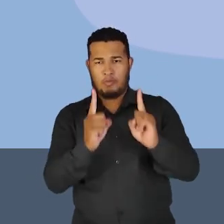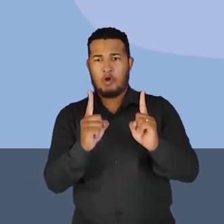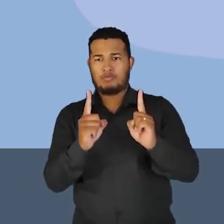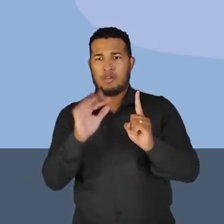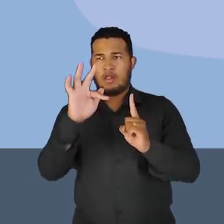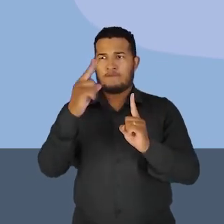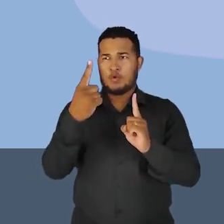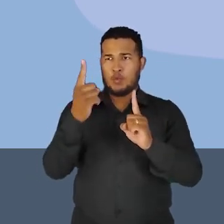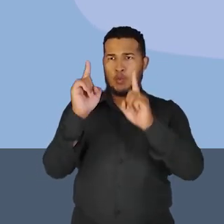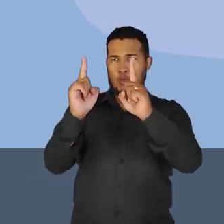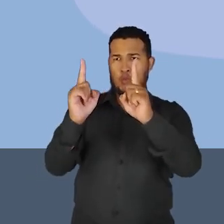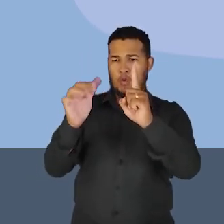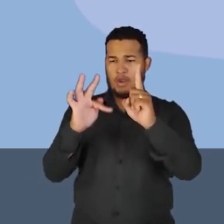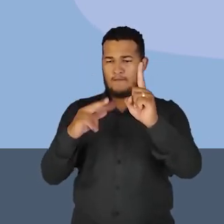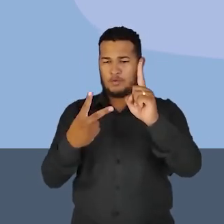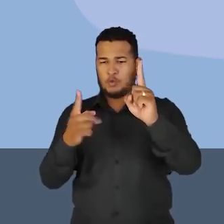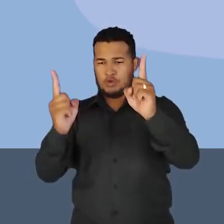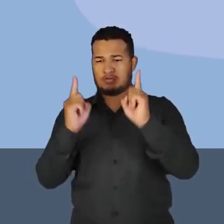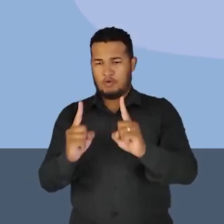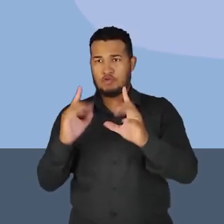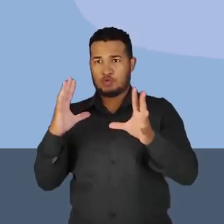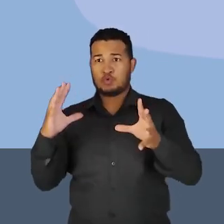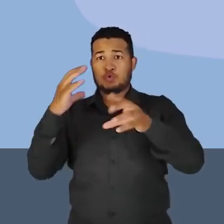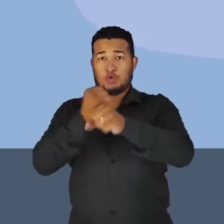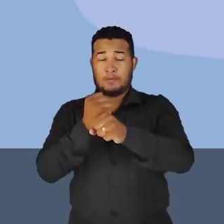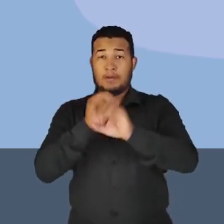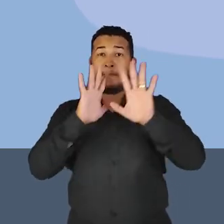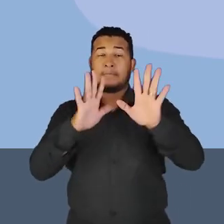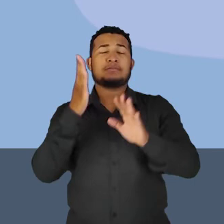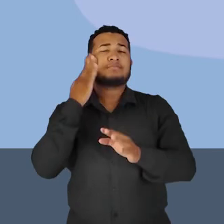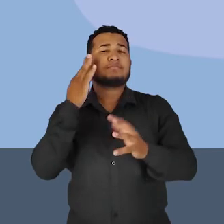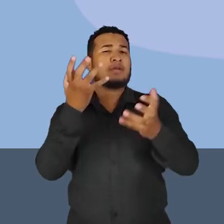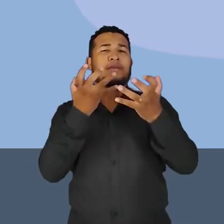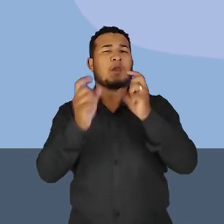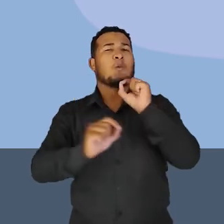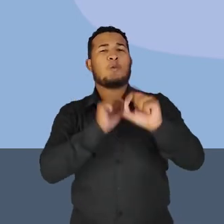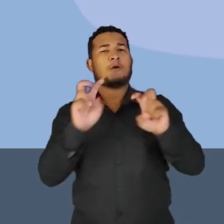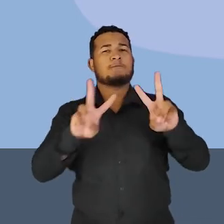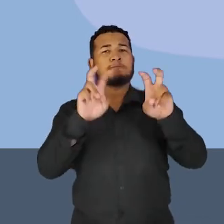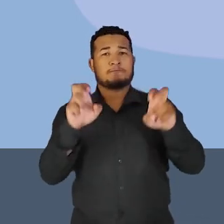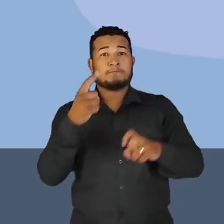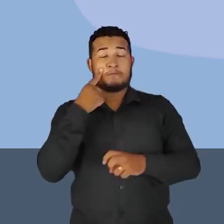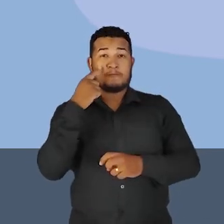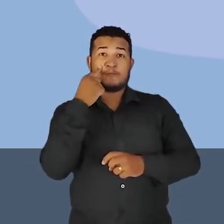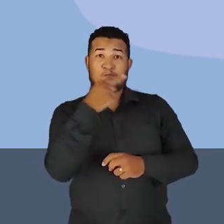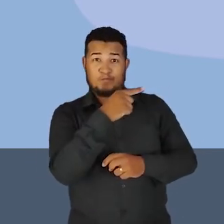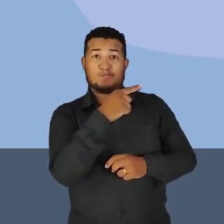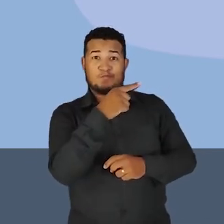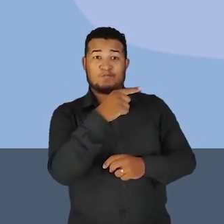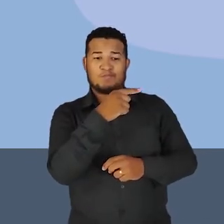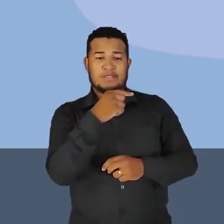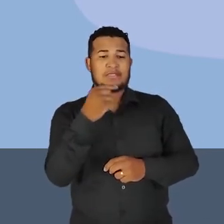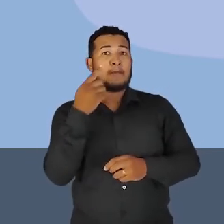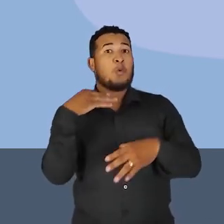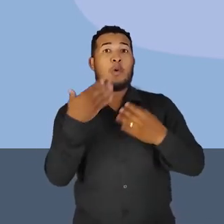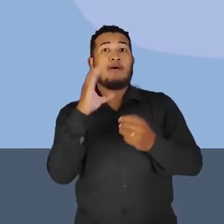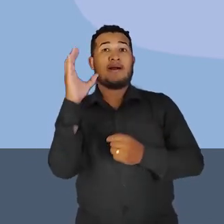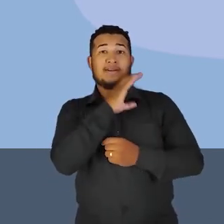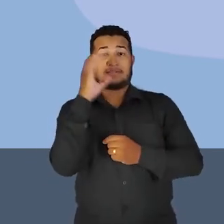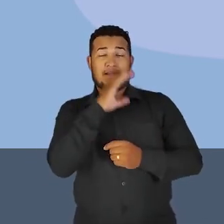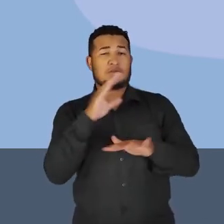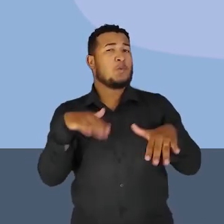vetores. Mas o que ele quer saber neste caso? Olha na parte de baixo dessa figura, ele quer saber qual é a